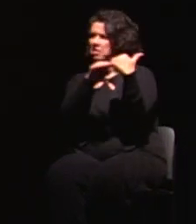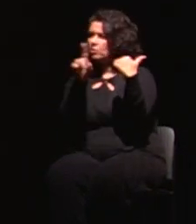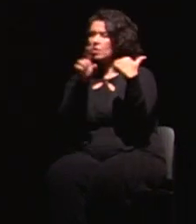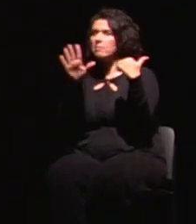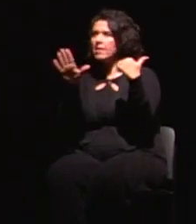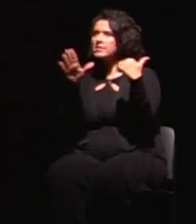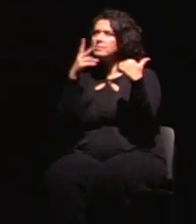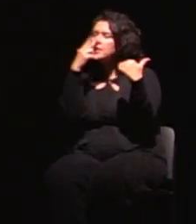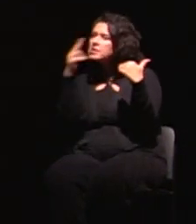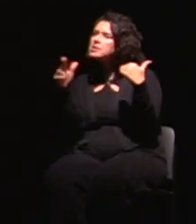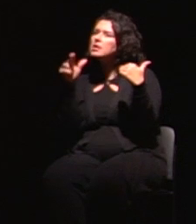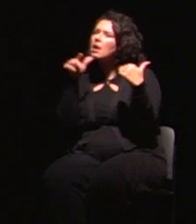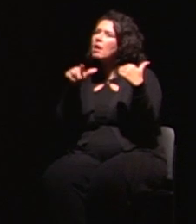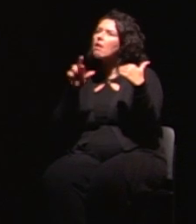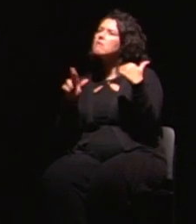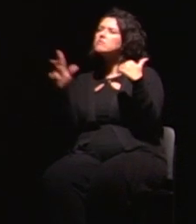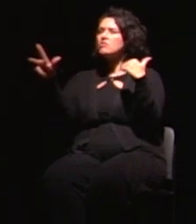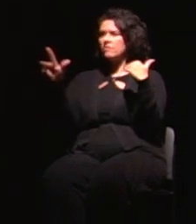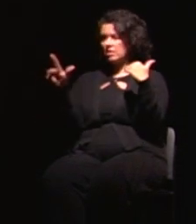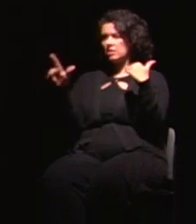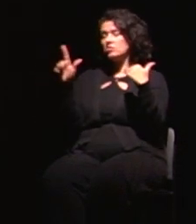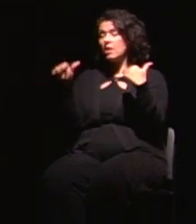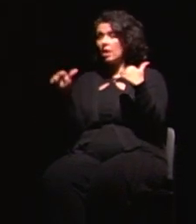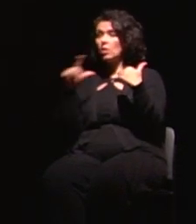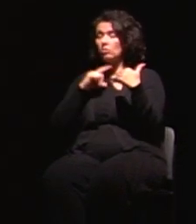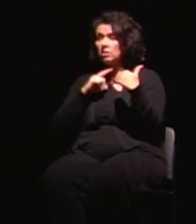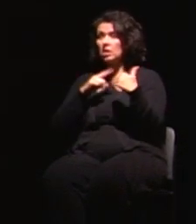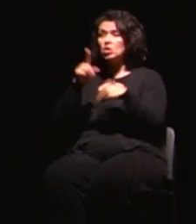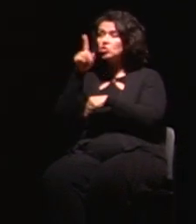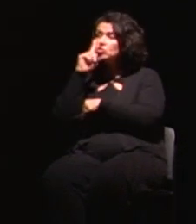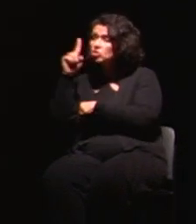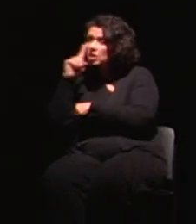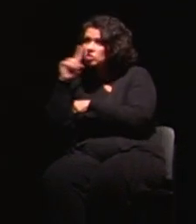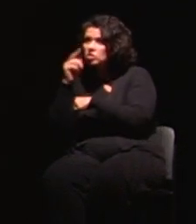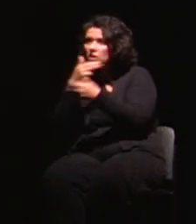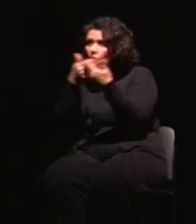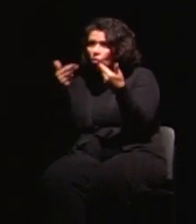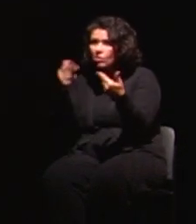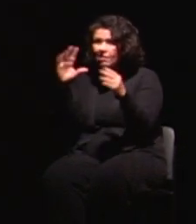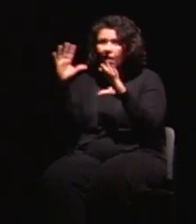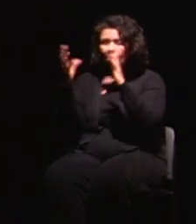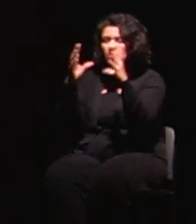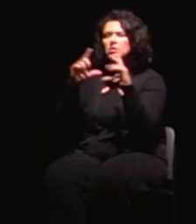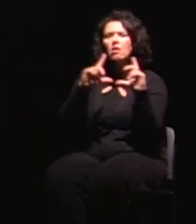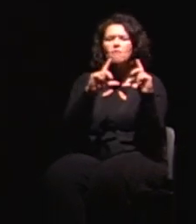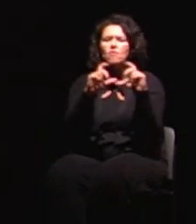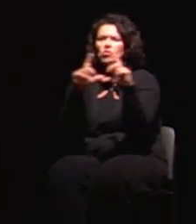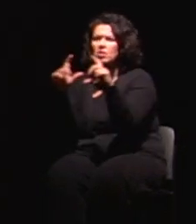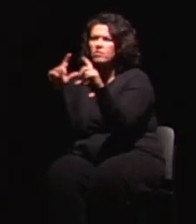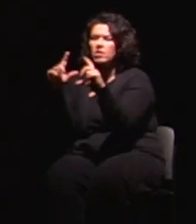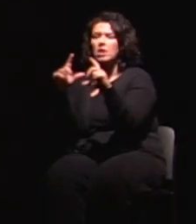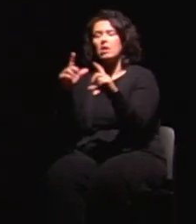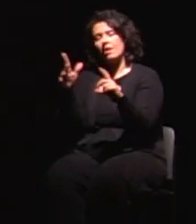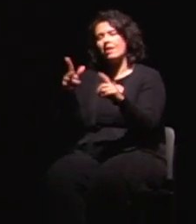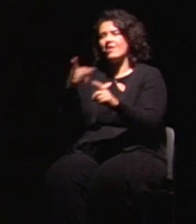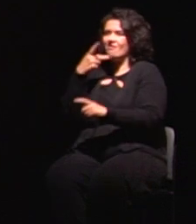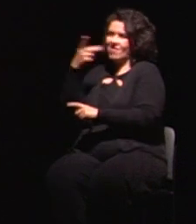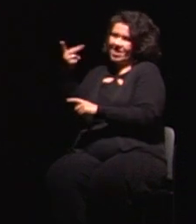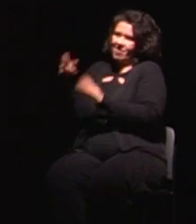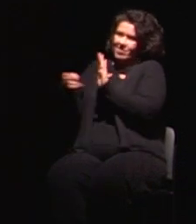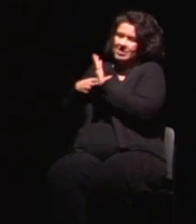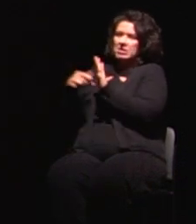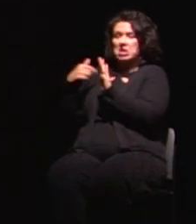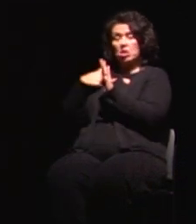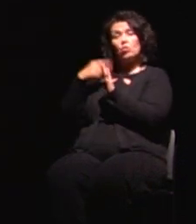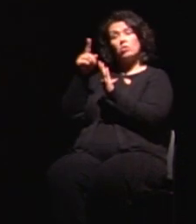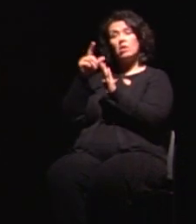do comum. Ou seja, era uma fotógrafa do cotidiano, ela fotografava, isso ela mesma dizia, né, sou uma fotógrafa de calçada, né,